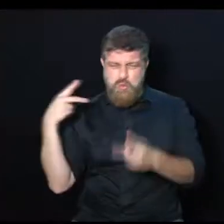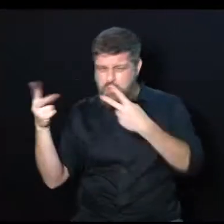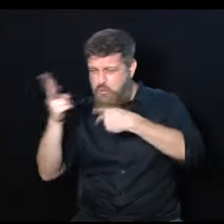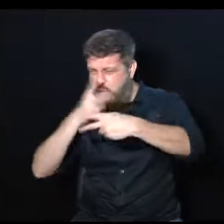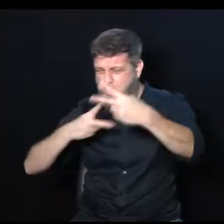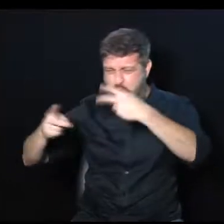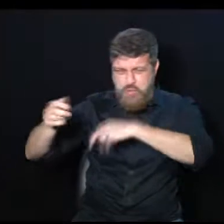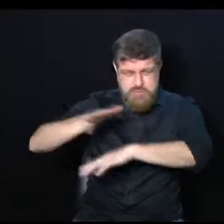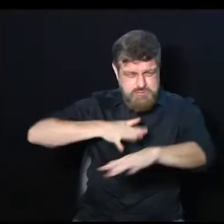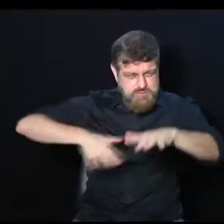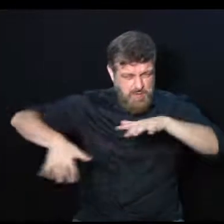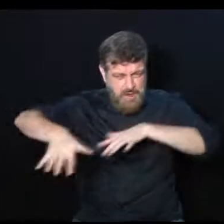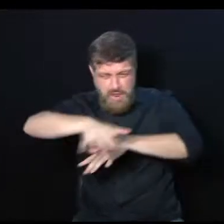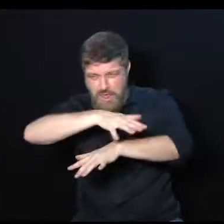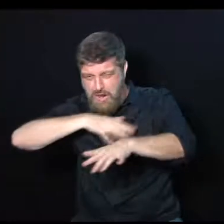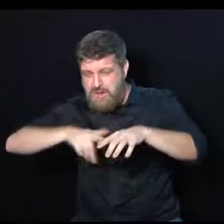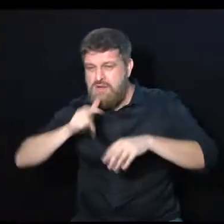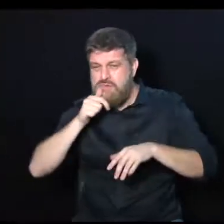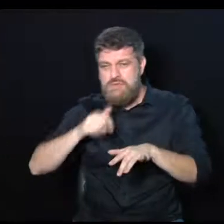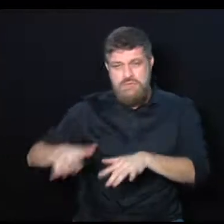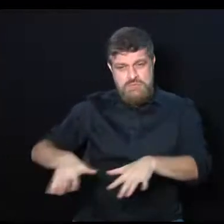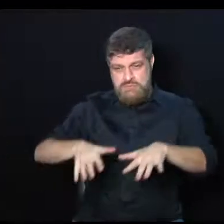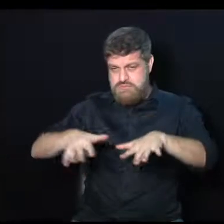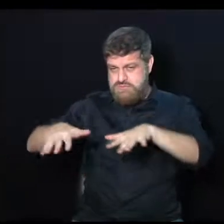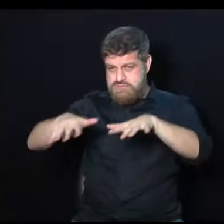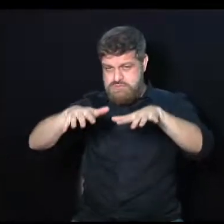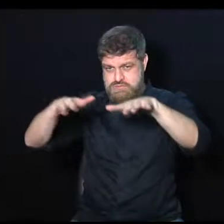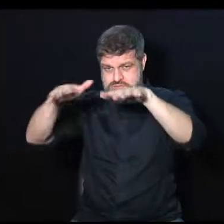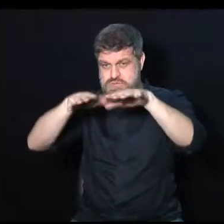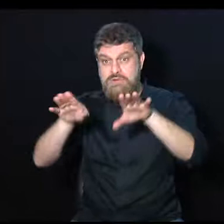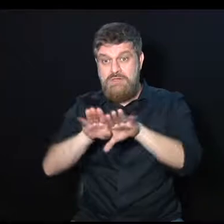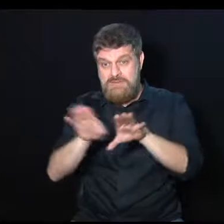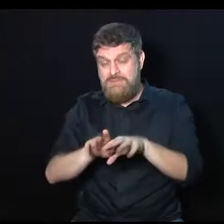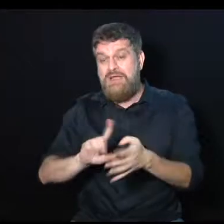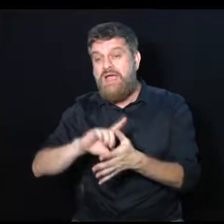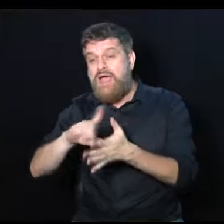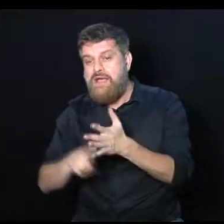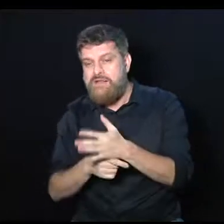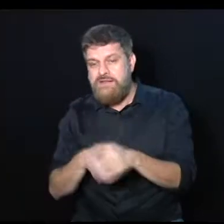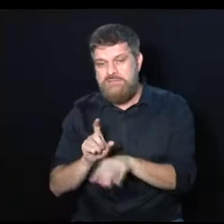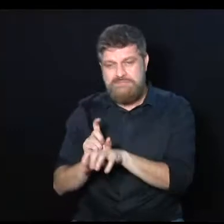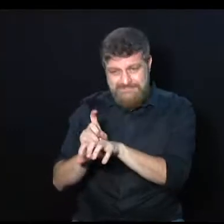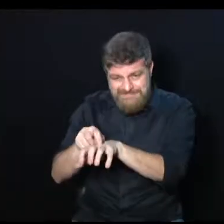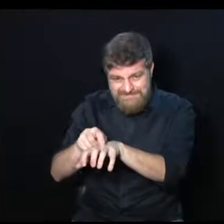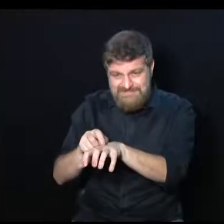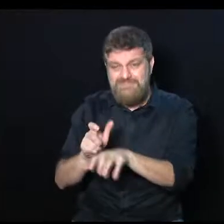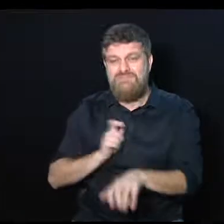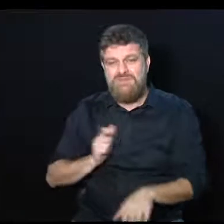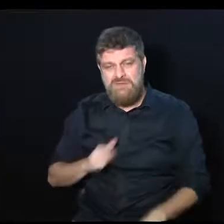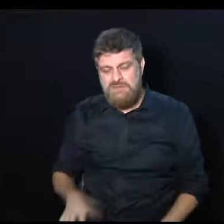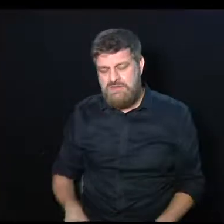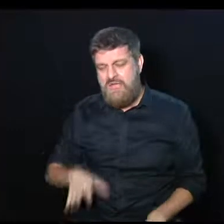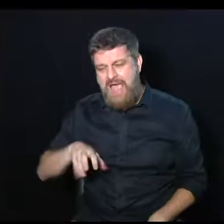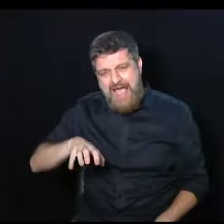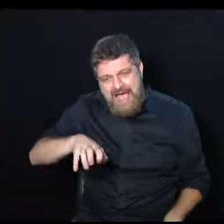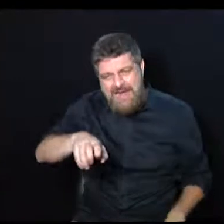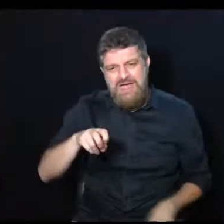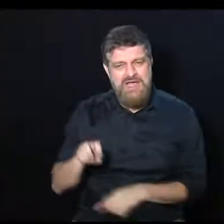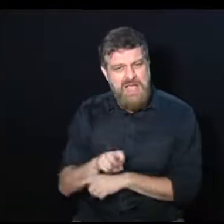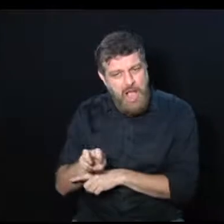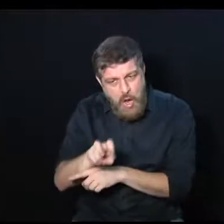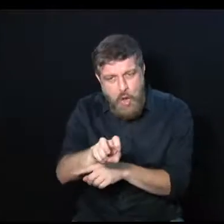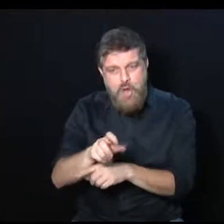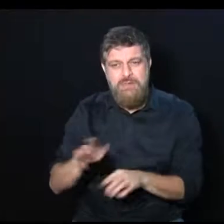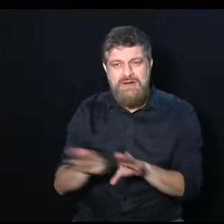ambientais importantes, enchentes aumentam o risco de acidentes por animais peçonhentos, então eles foram acionados, eles orientaram bastante. E, às